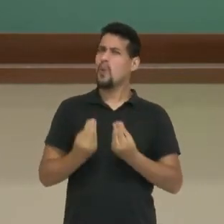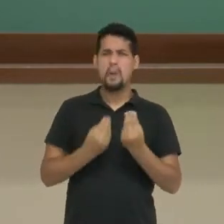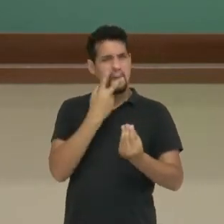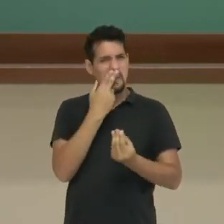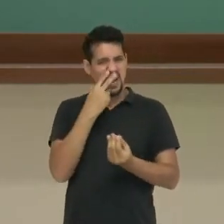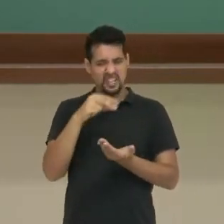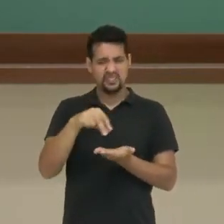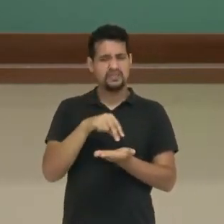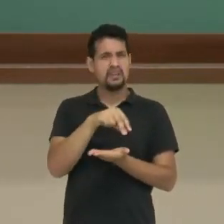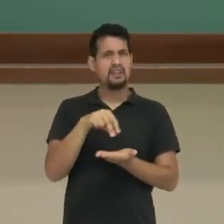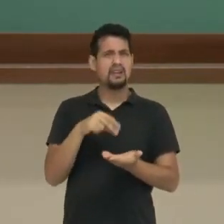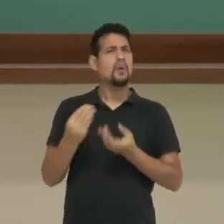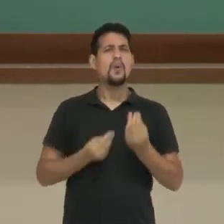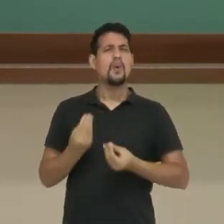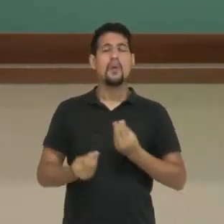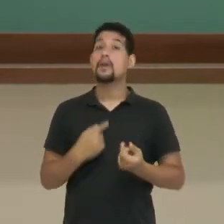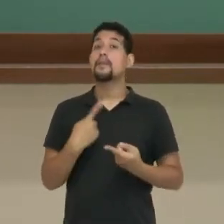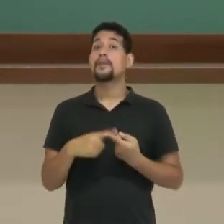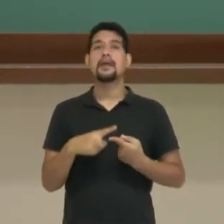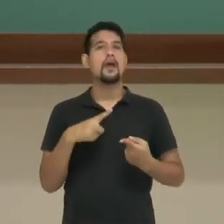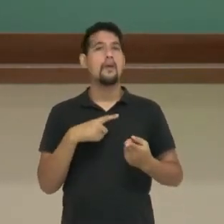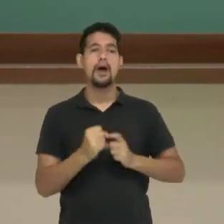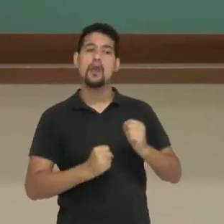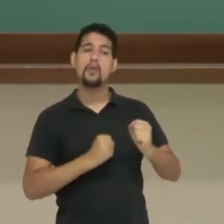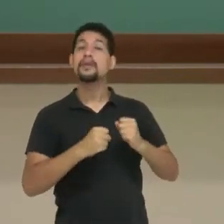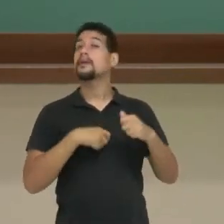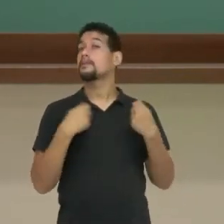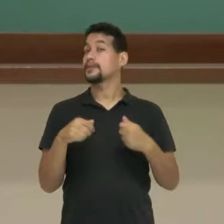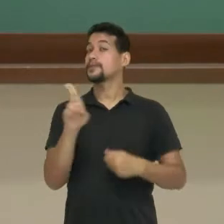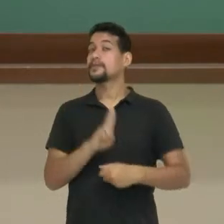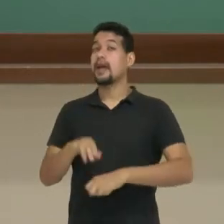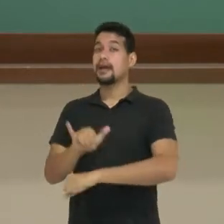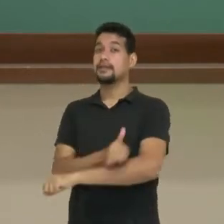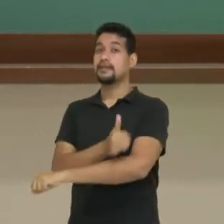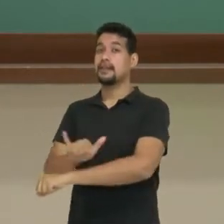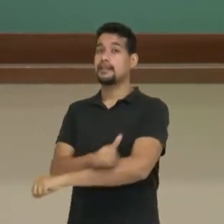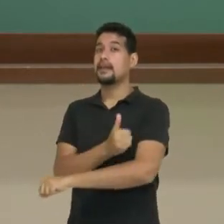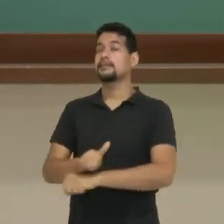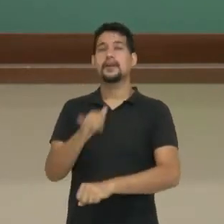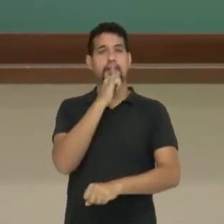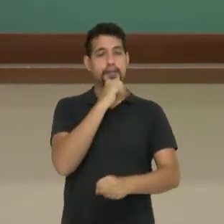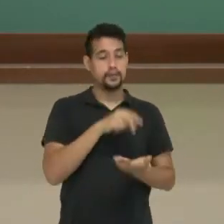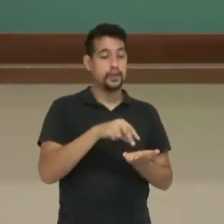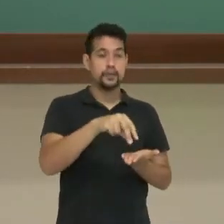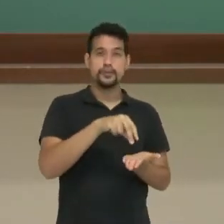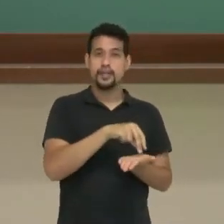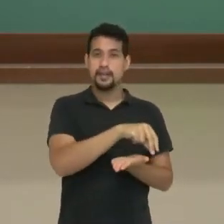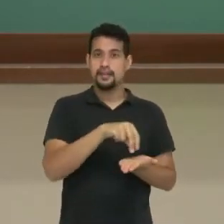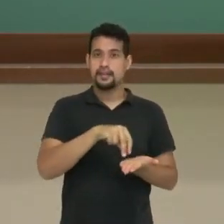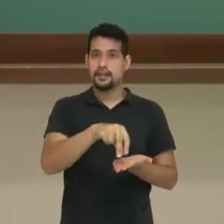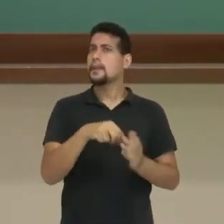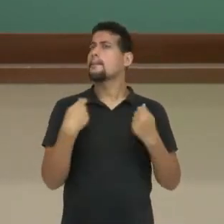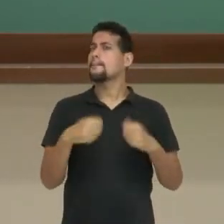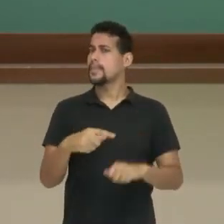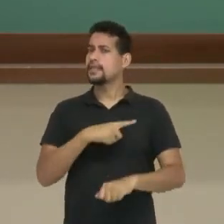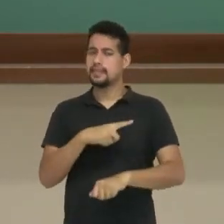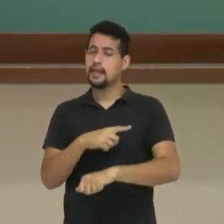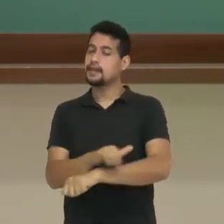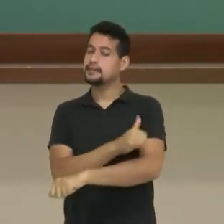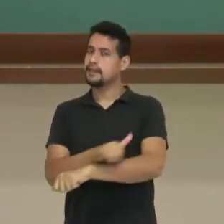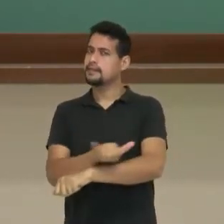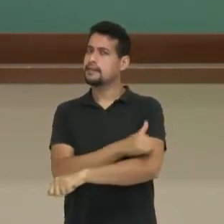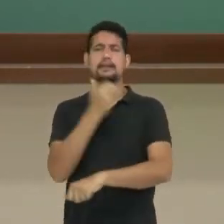né? Porque é uma luta de estratégias, né? Então, assim como no xadrez, precisa ter estratégias,